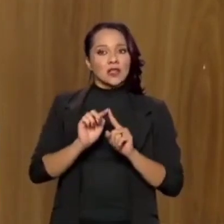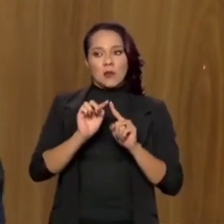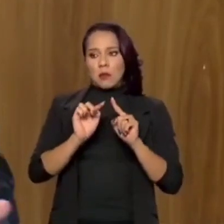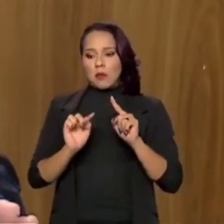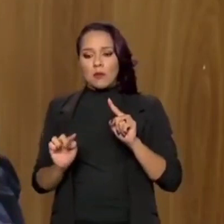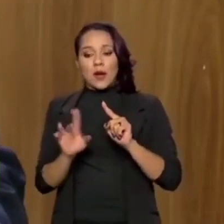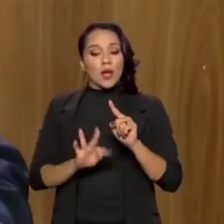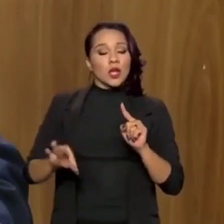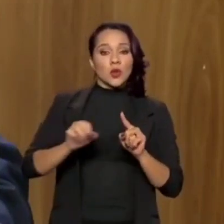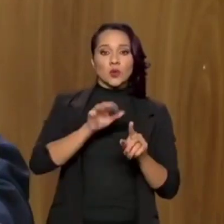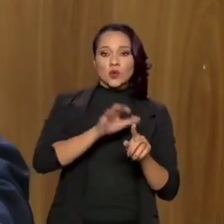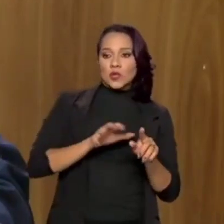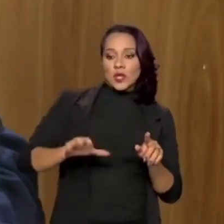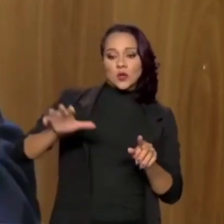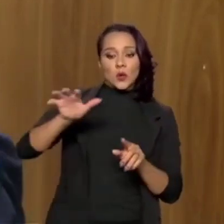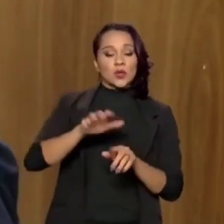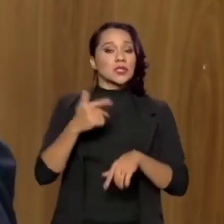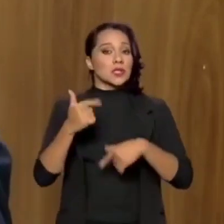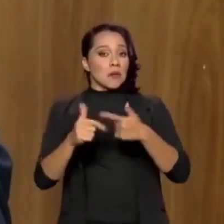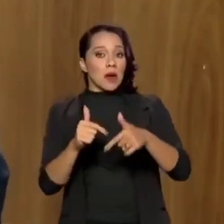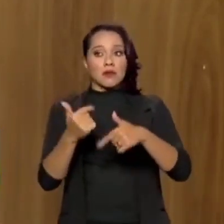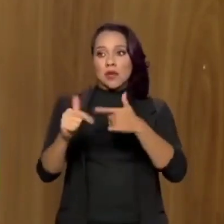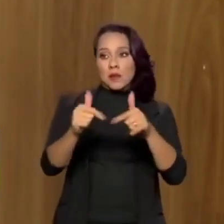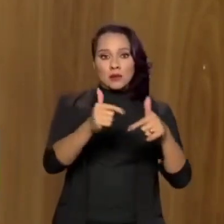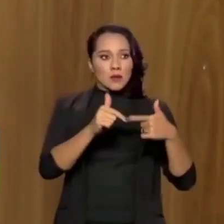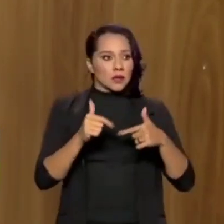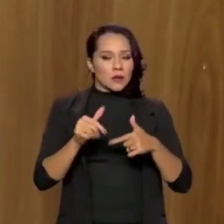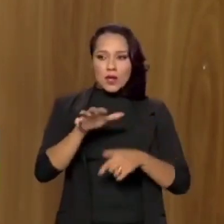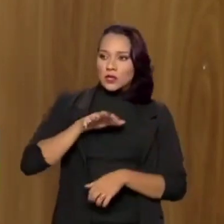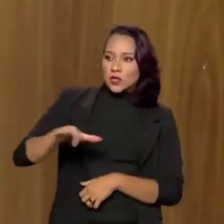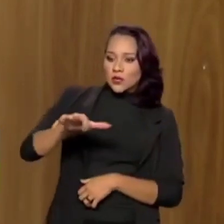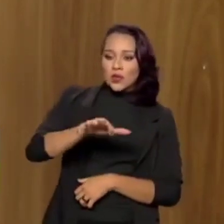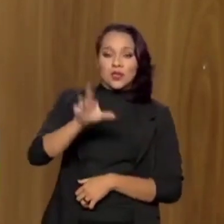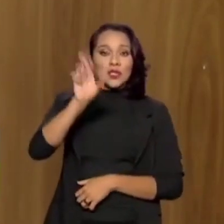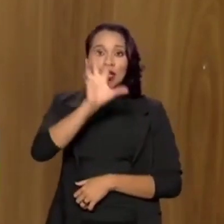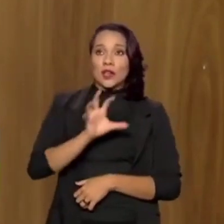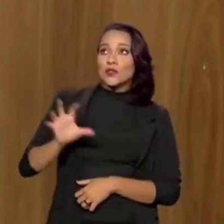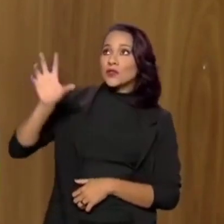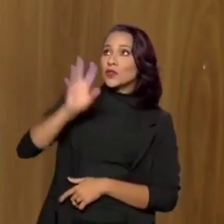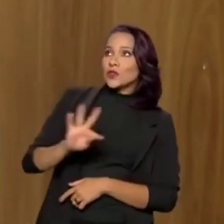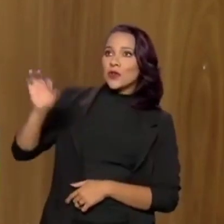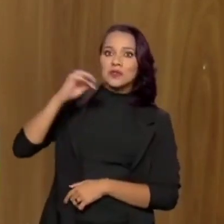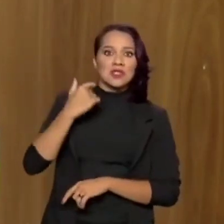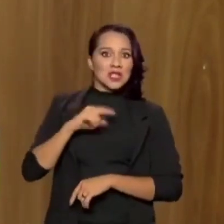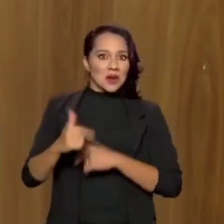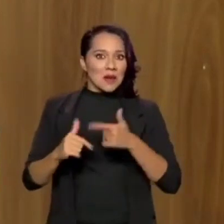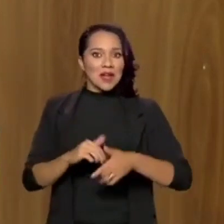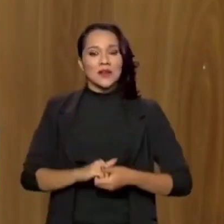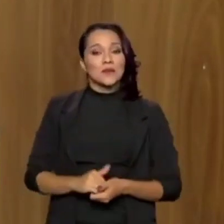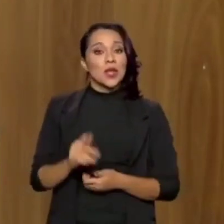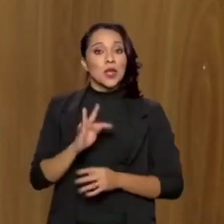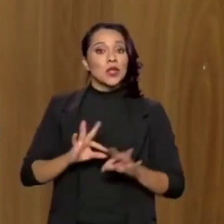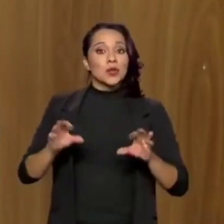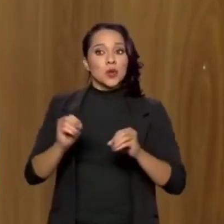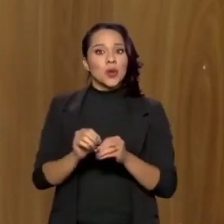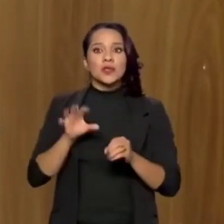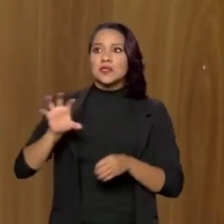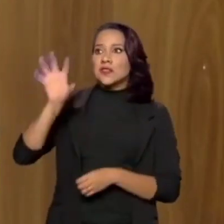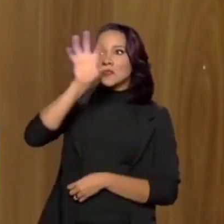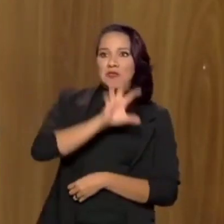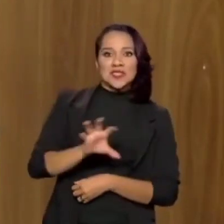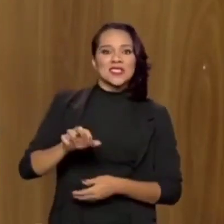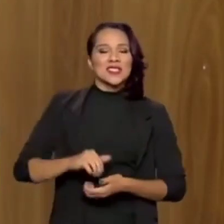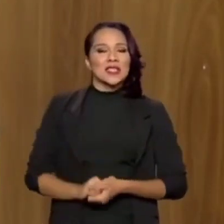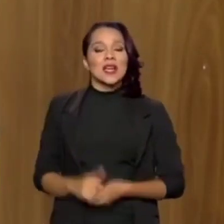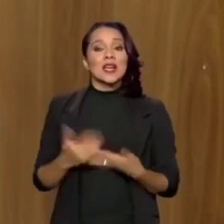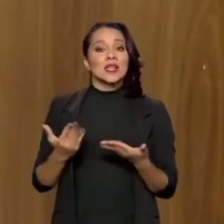e todos os setores criando emprego. Todos os setores e todas as regiões. Todos os setores e todas as regiões.